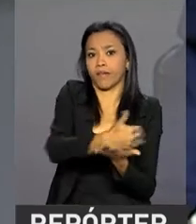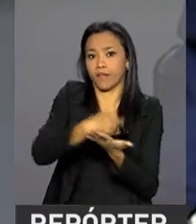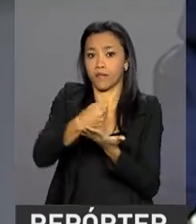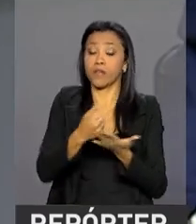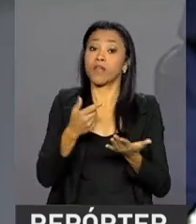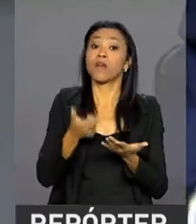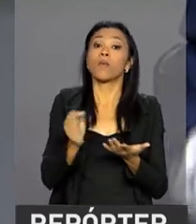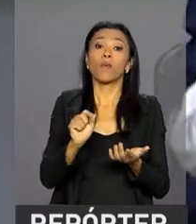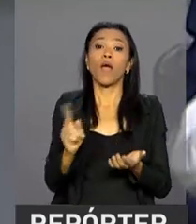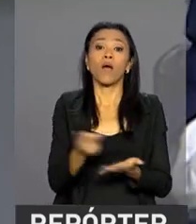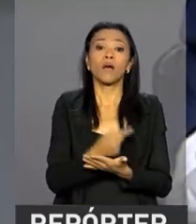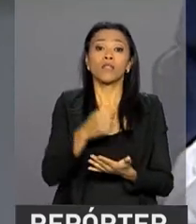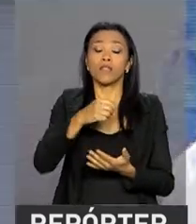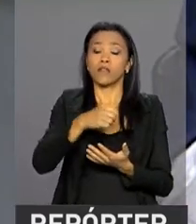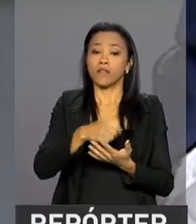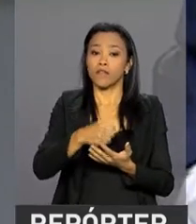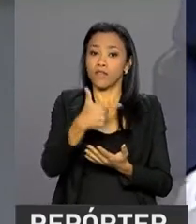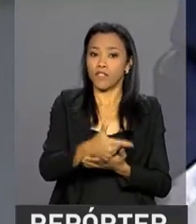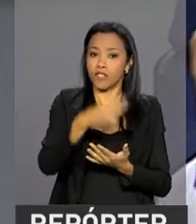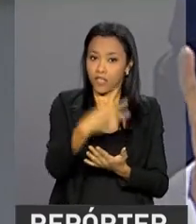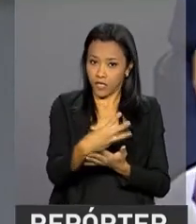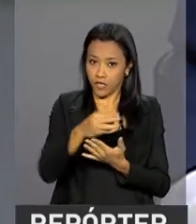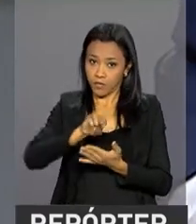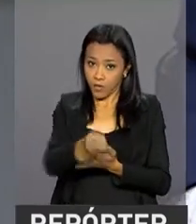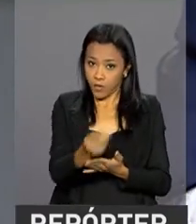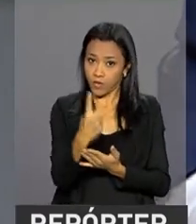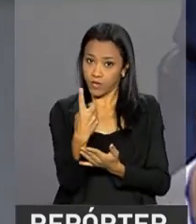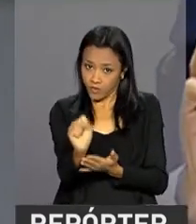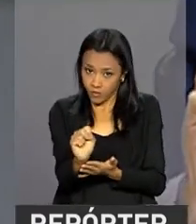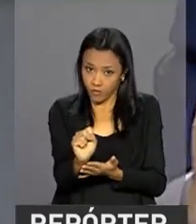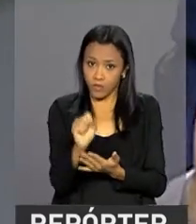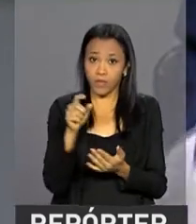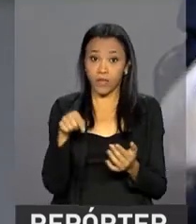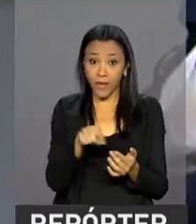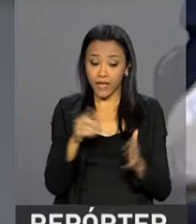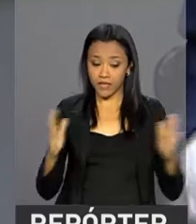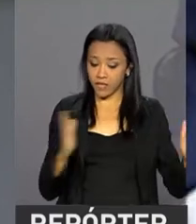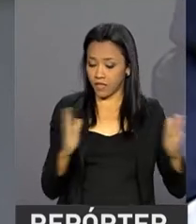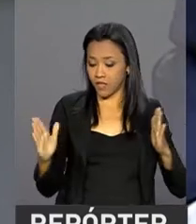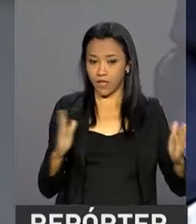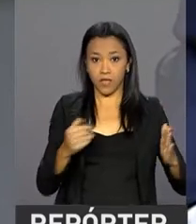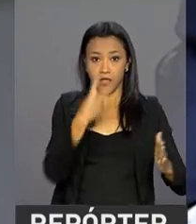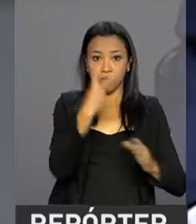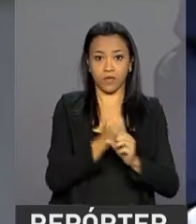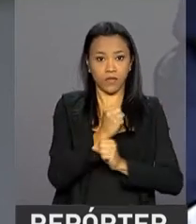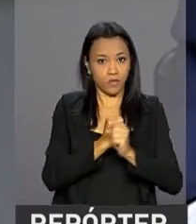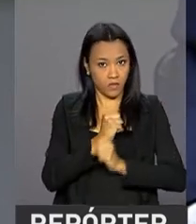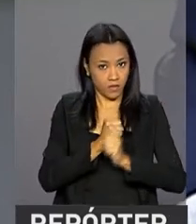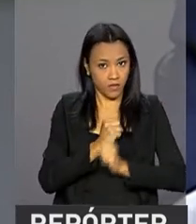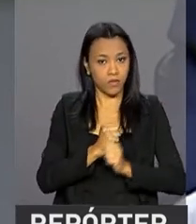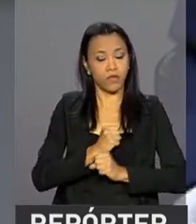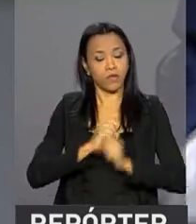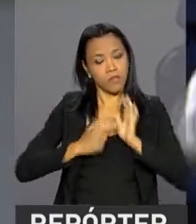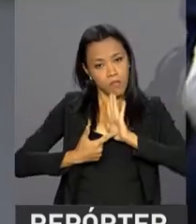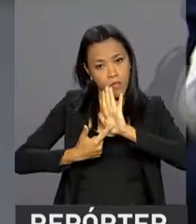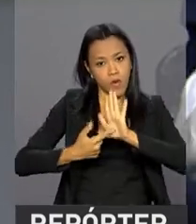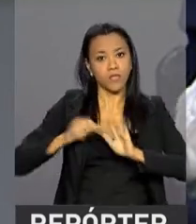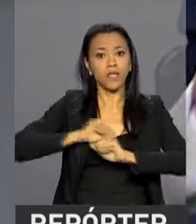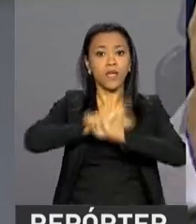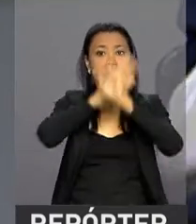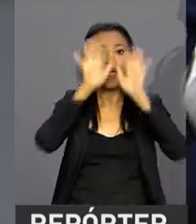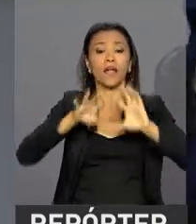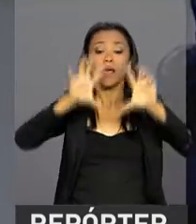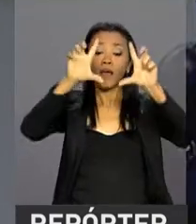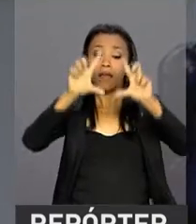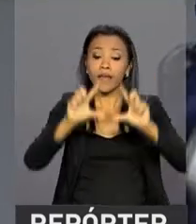23 bilhões em 2018. Então, apenas esses dois anos nós temos aí, mostra claramente a queda